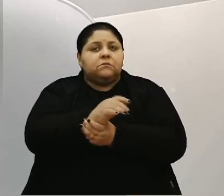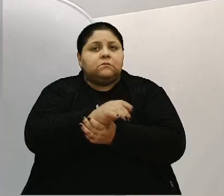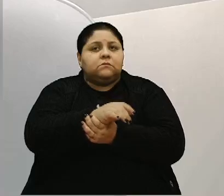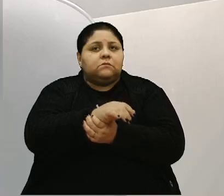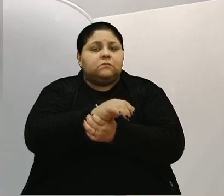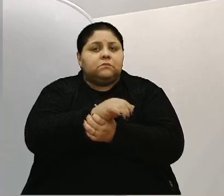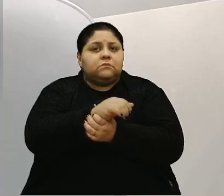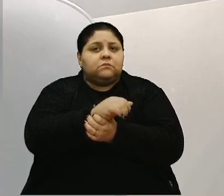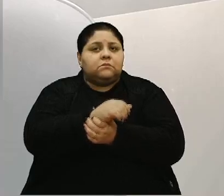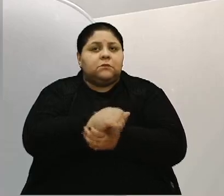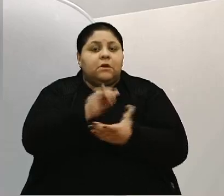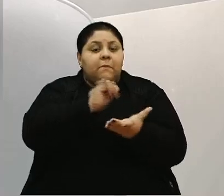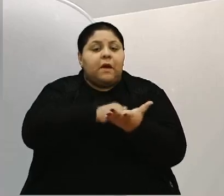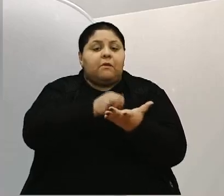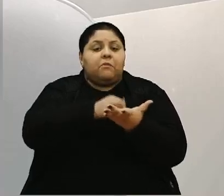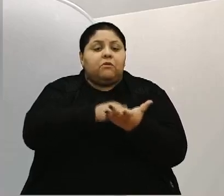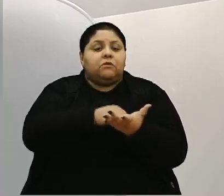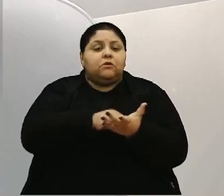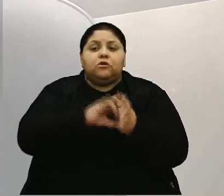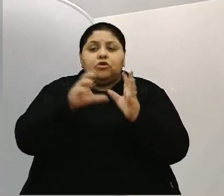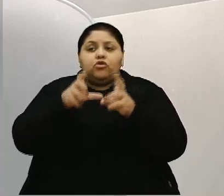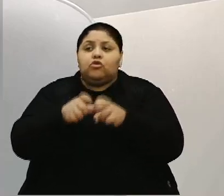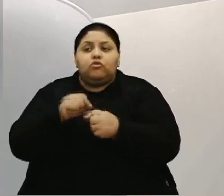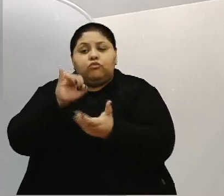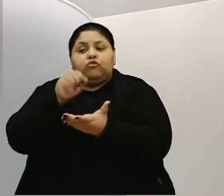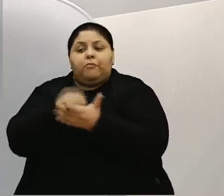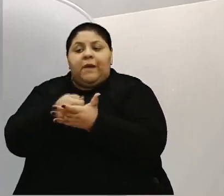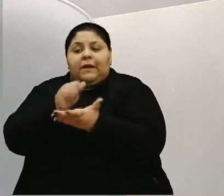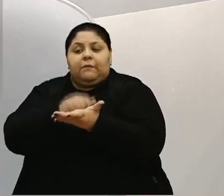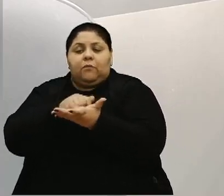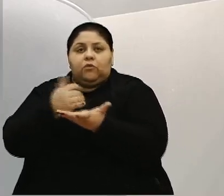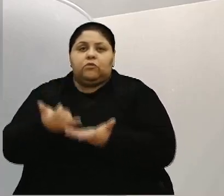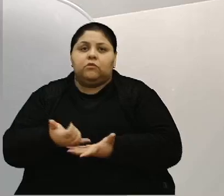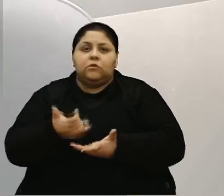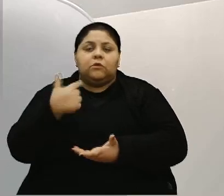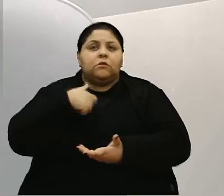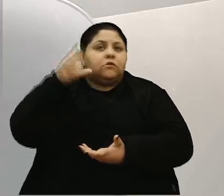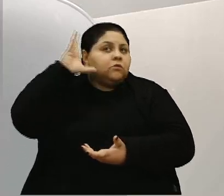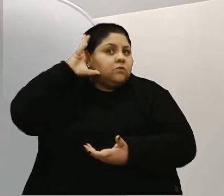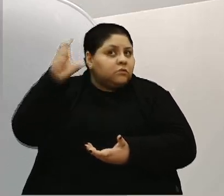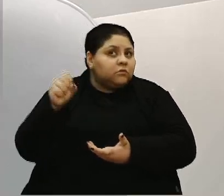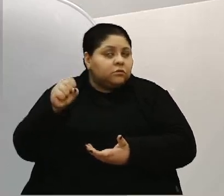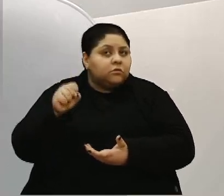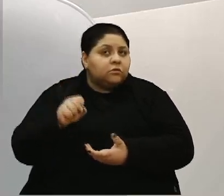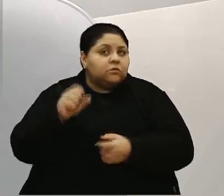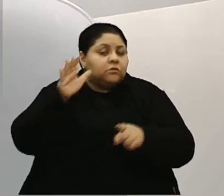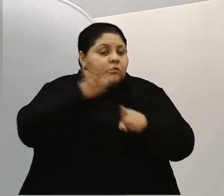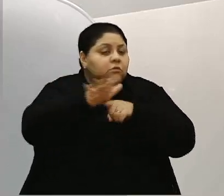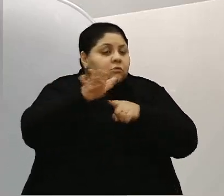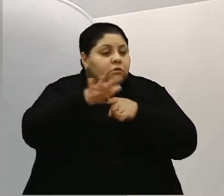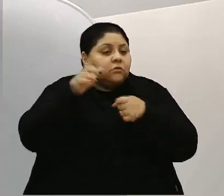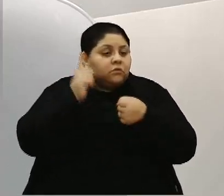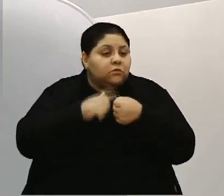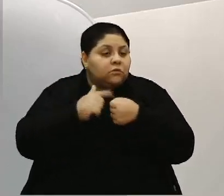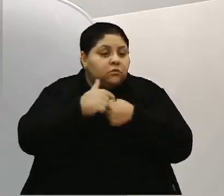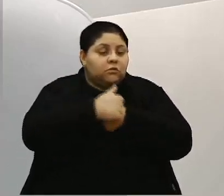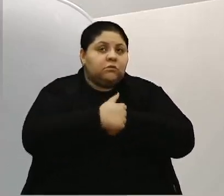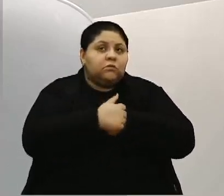Porque eu pago imposto. Sim, todo mundo paga imposto. Eu escuto aqui todas as demandas da cidade, são